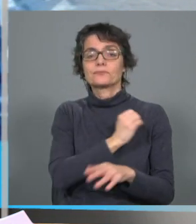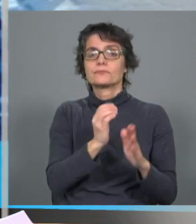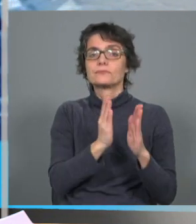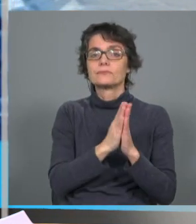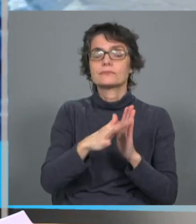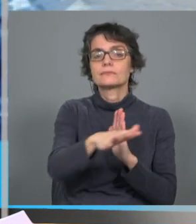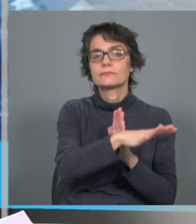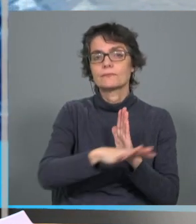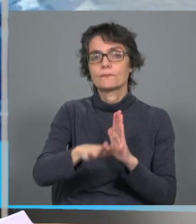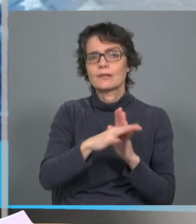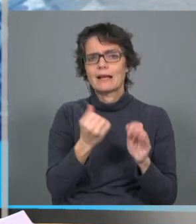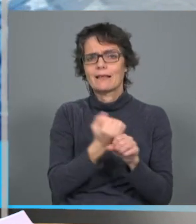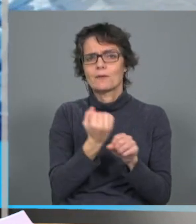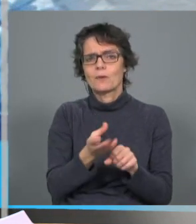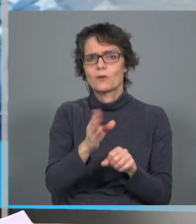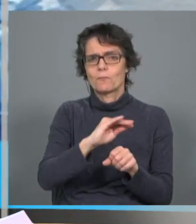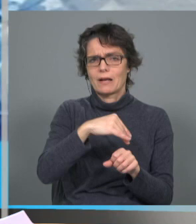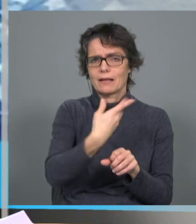pelo contrário. É o pároco